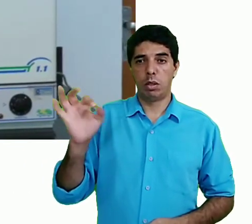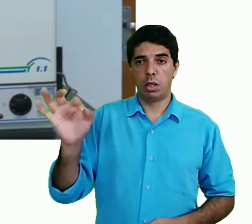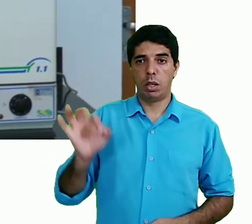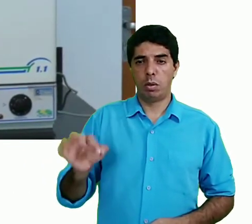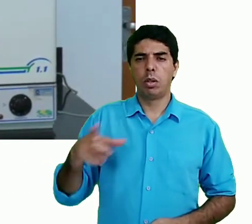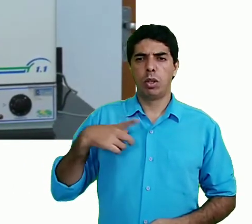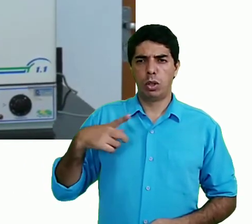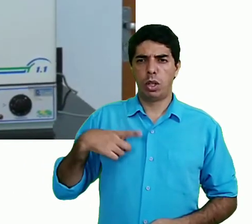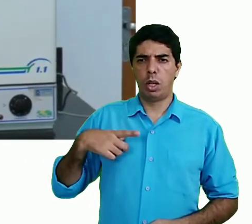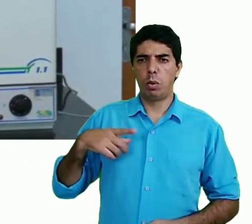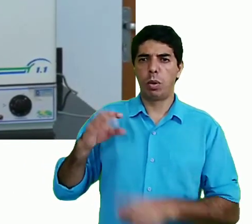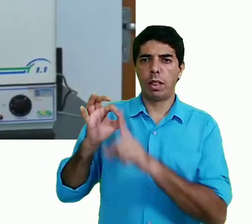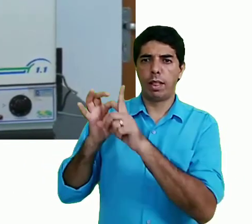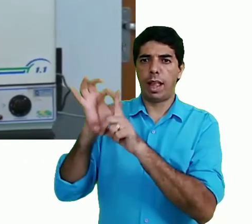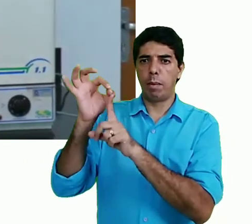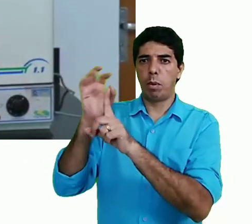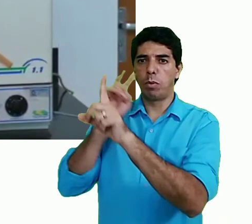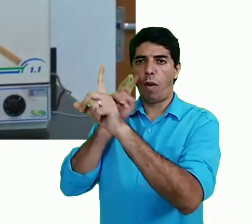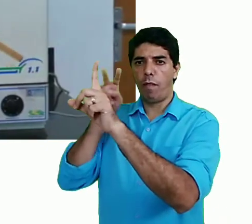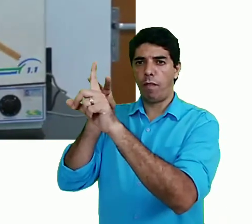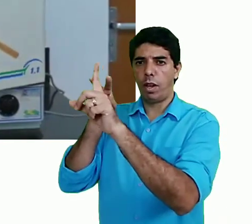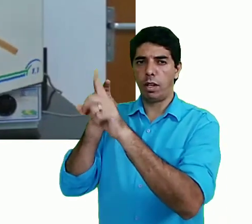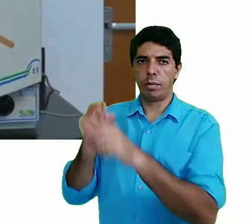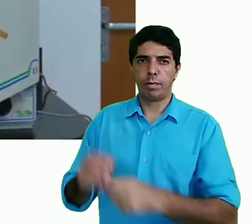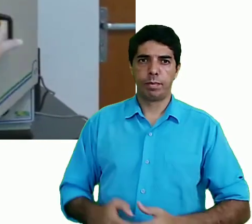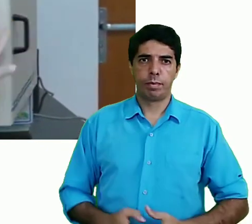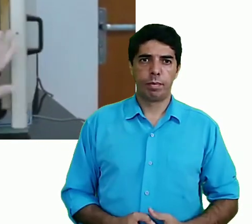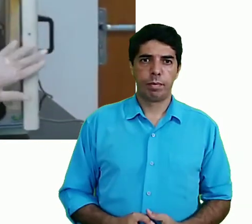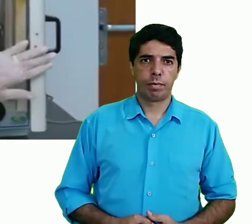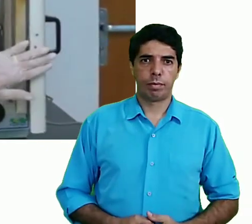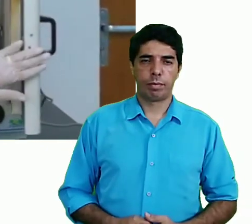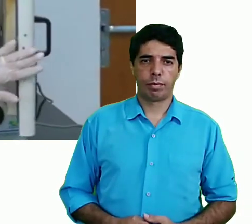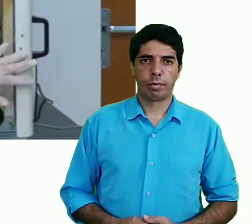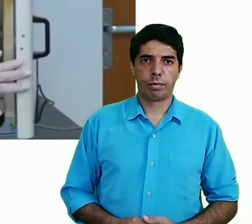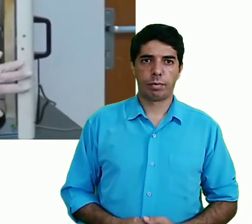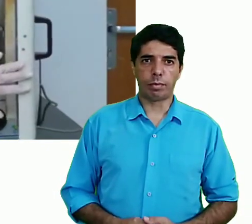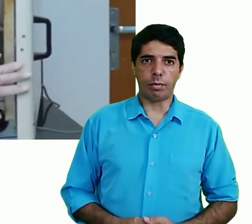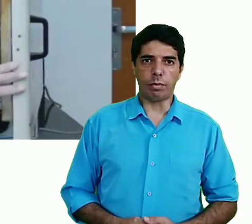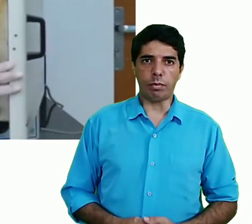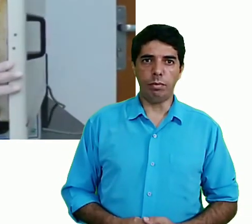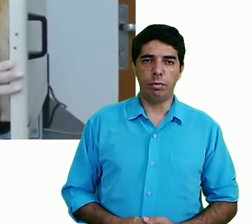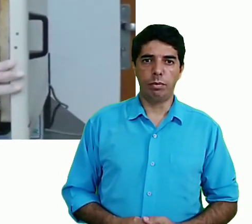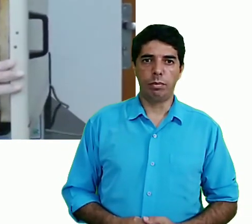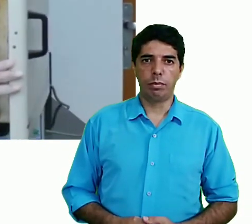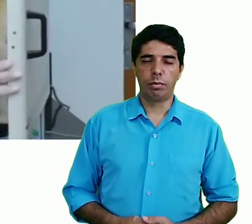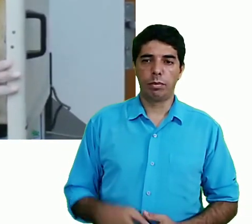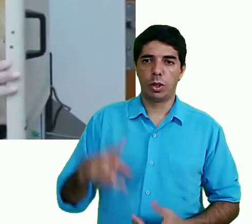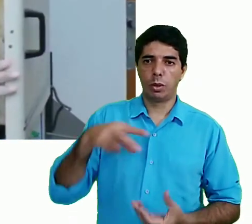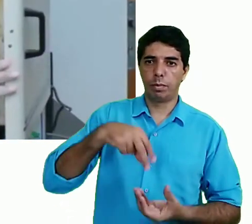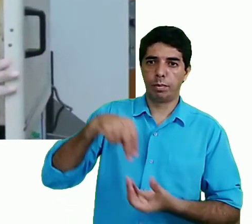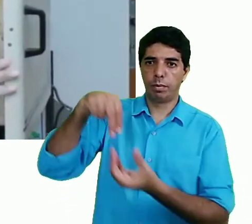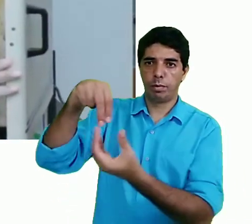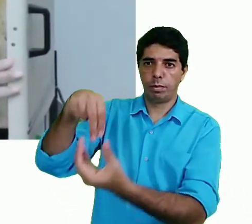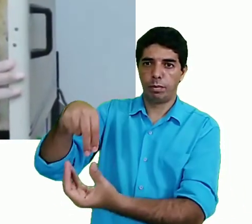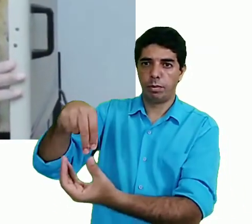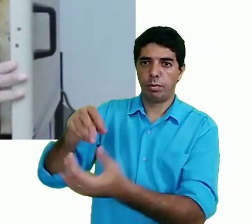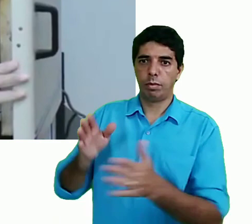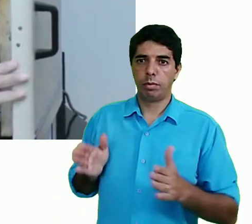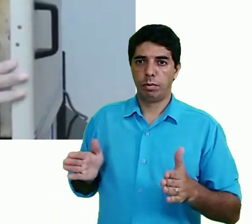termômetro externo aqui para que eu possa acompanhar essa temperatura. Então, nós iremos colocar com muito cuidado,